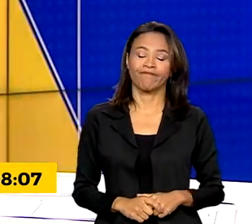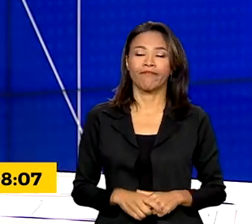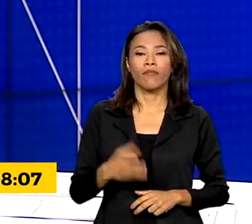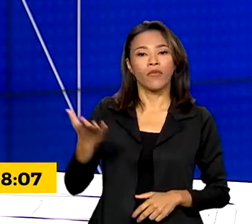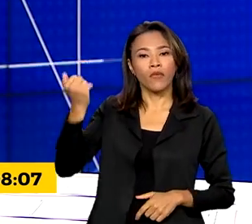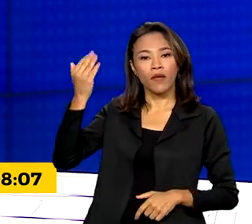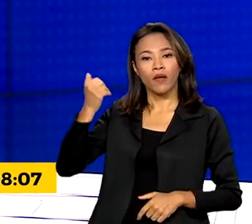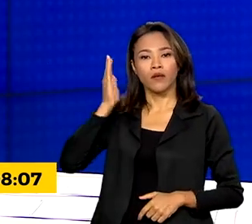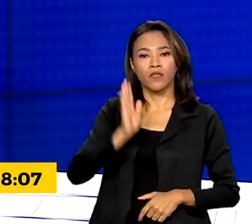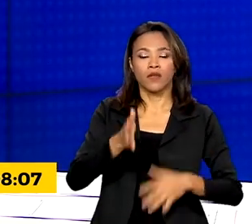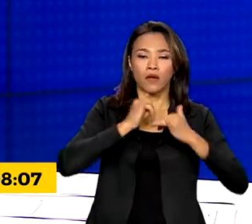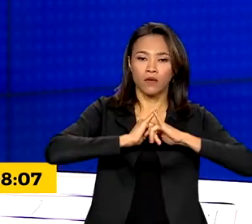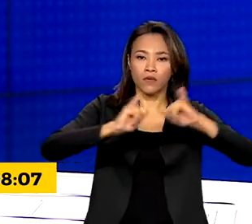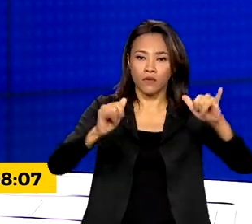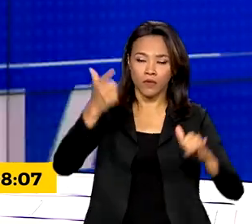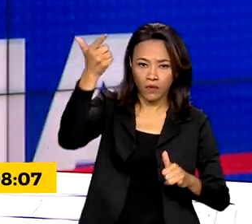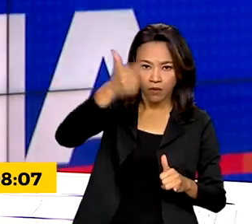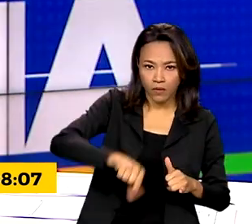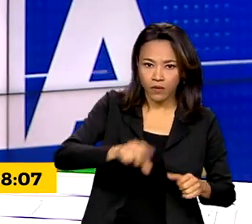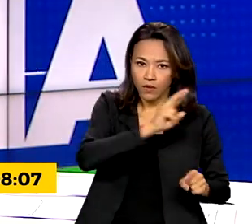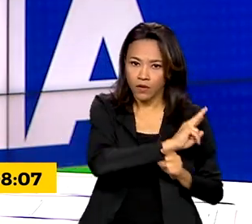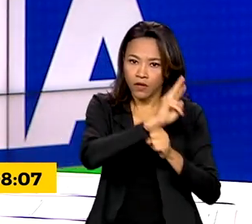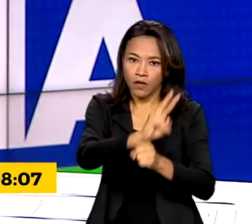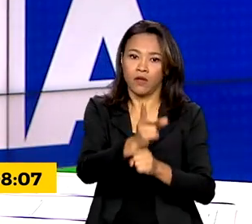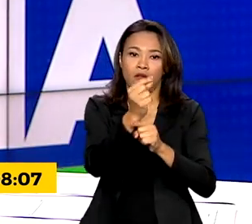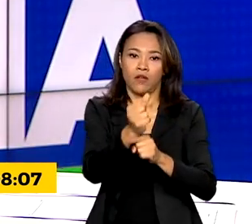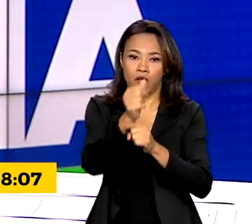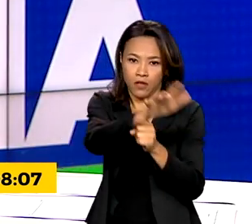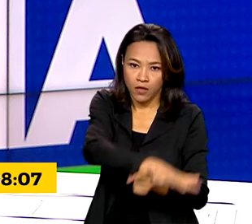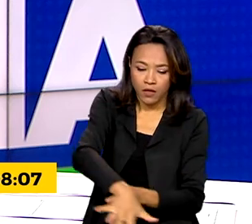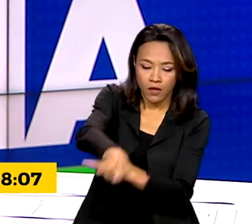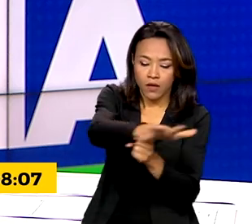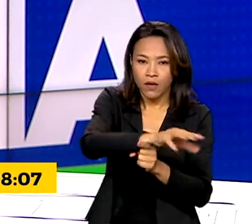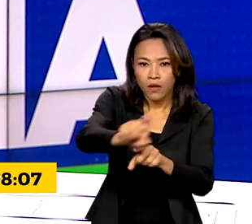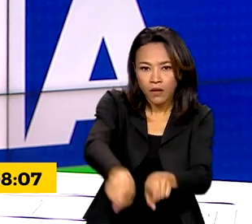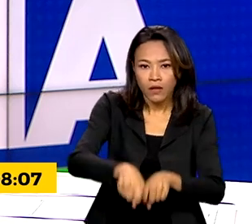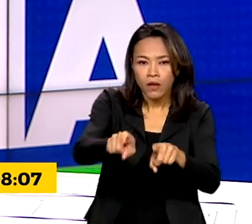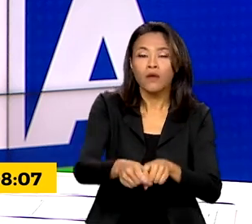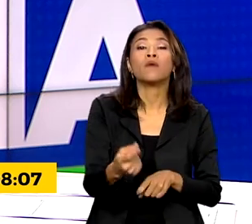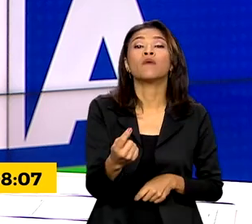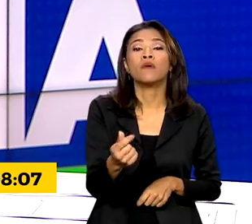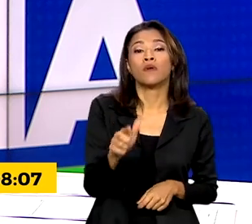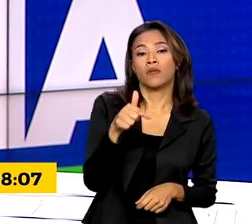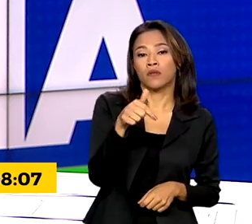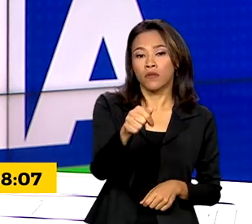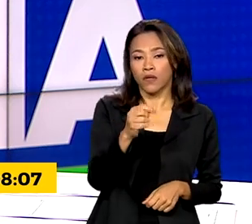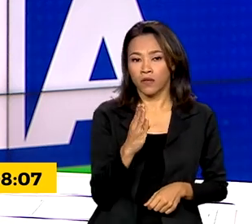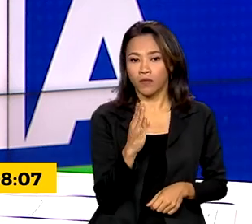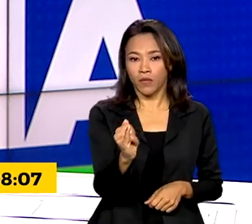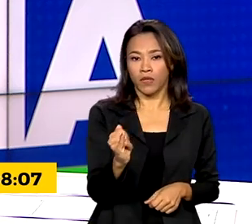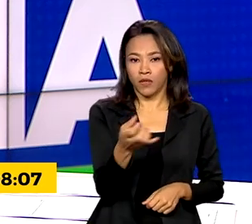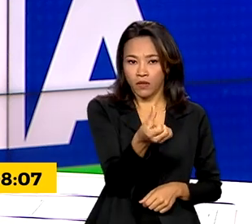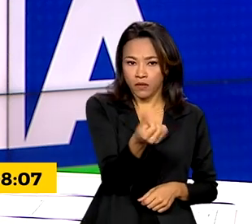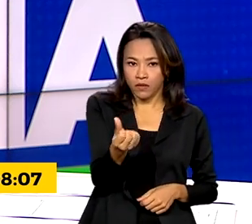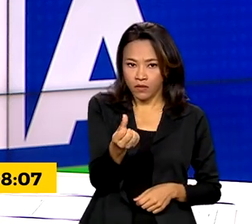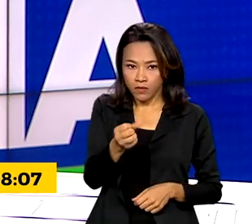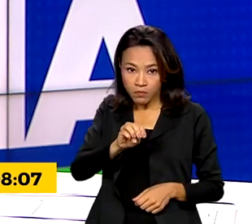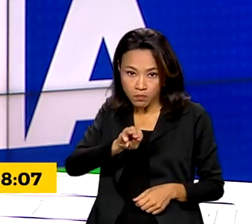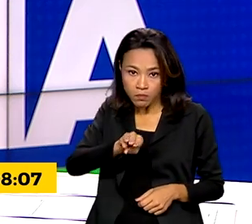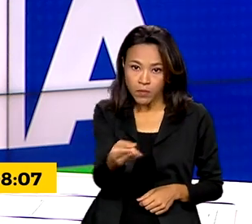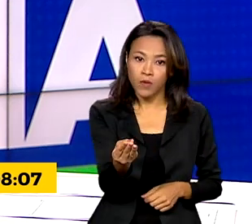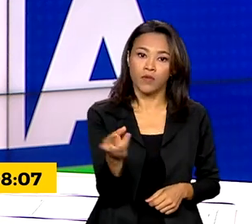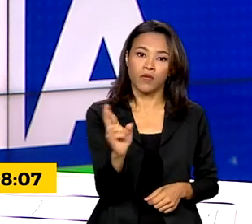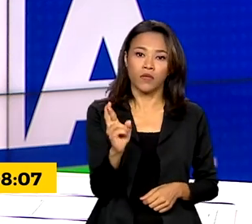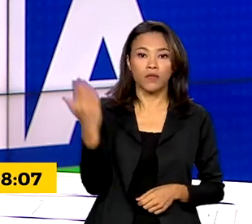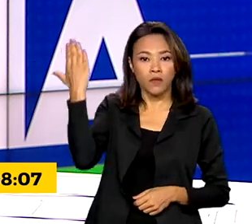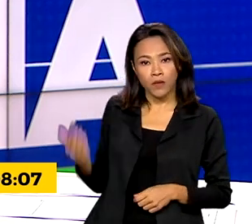Foi anunciada mais uma linha de crédito para o setor agrícola, no valor de 7 bilhões e 600 milhões de reais. O